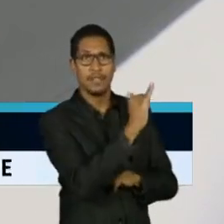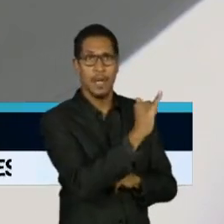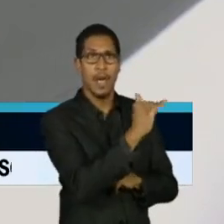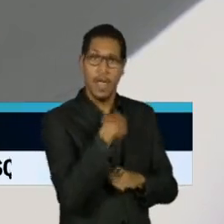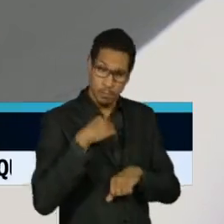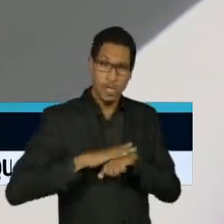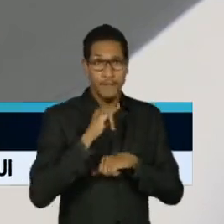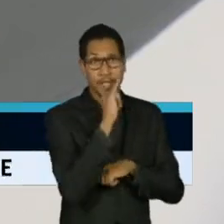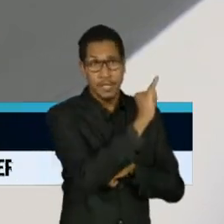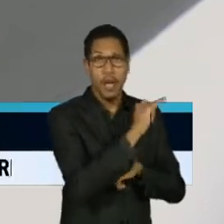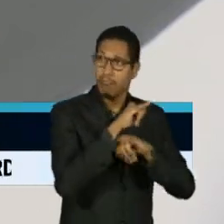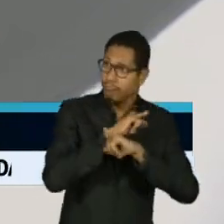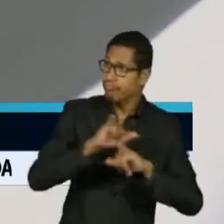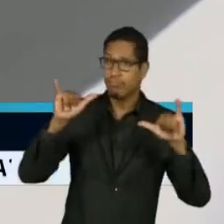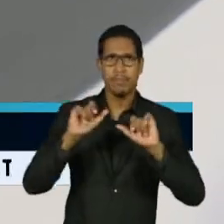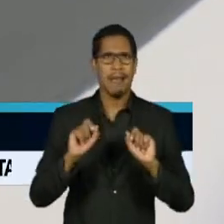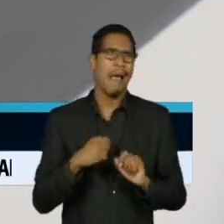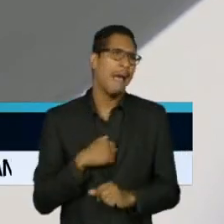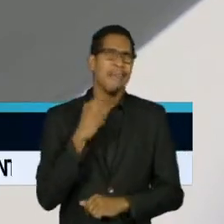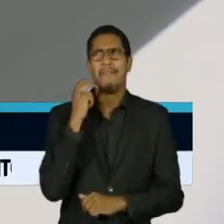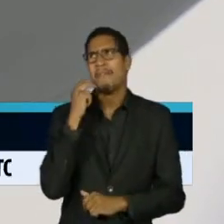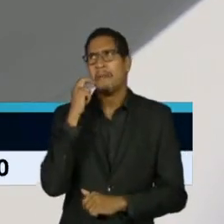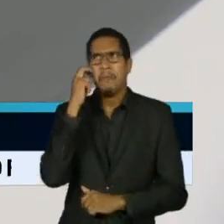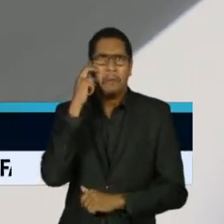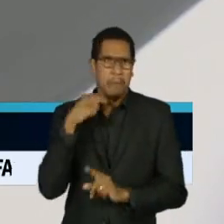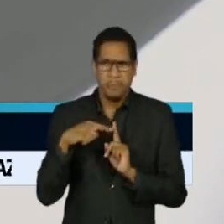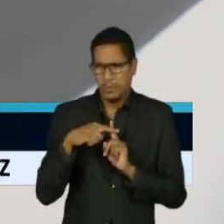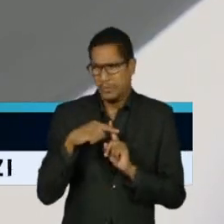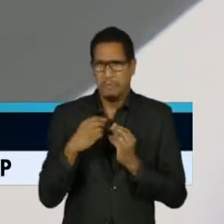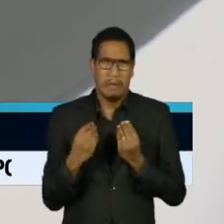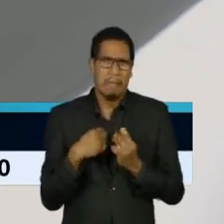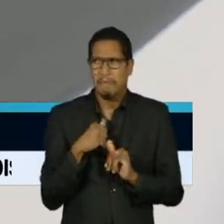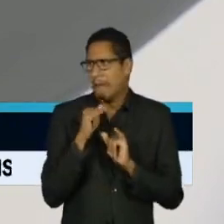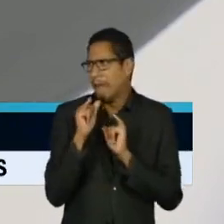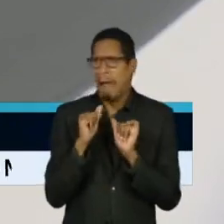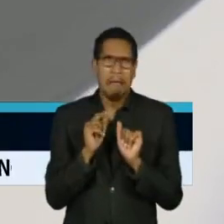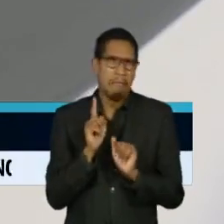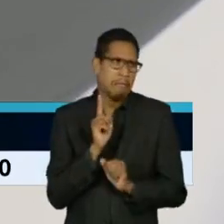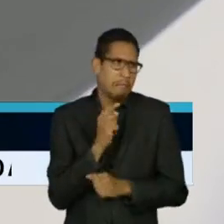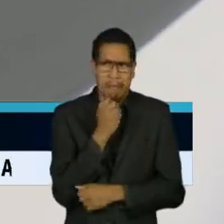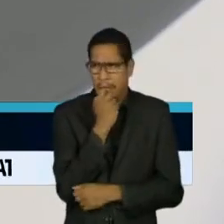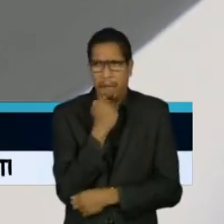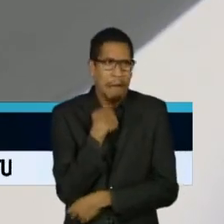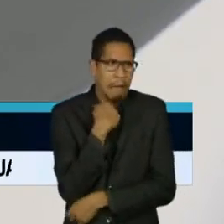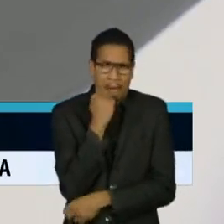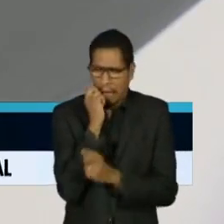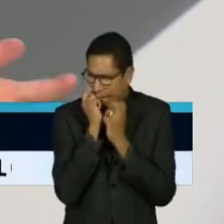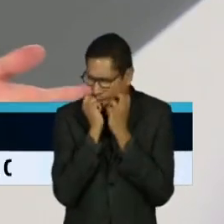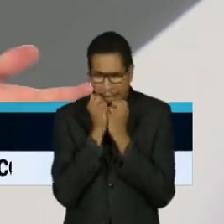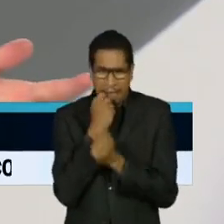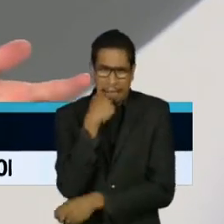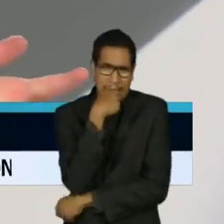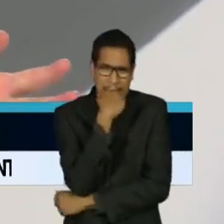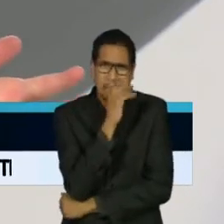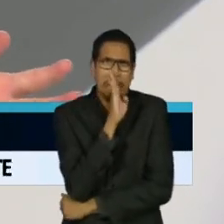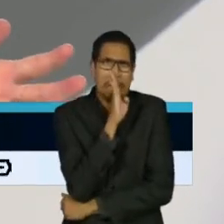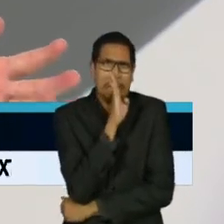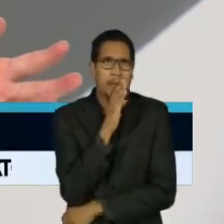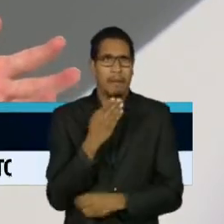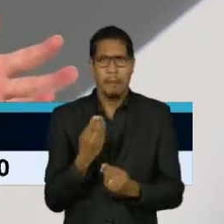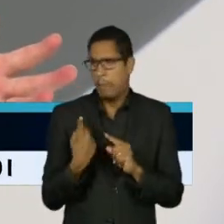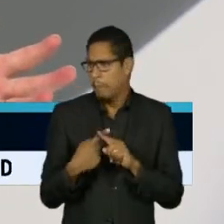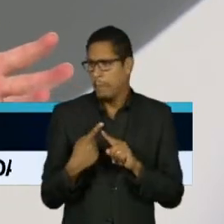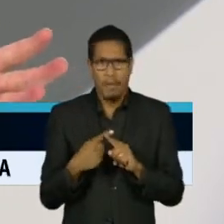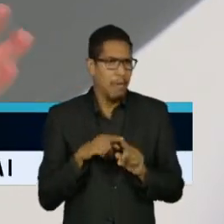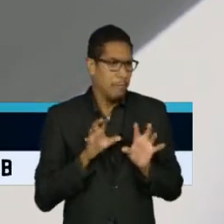que você está positivo. Ah, mas eu tenho vergonha de estar positivo porque eu não sei, eu não fiz nada, mas por que eu peguei